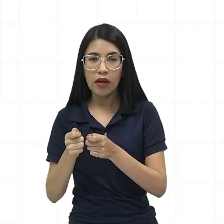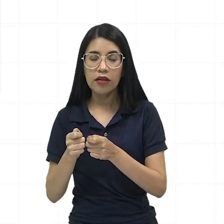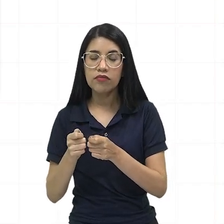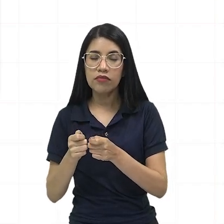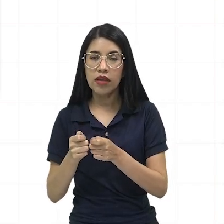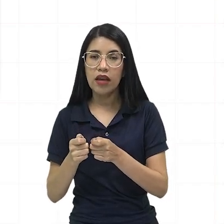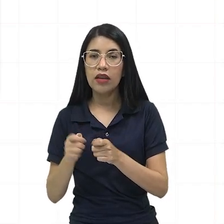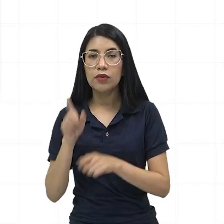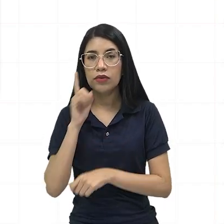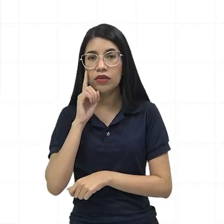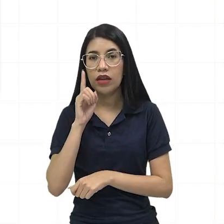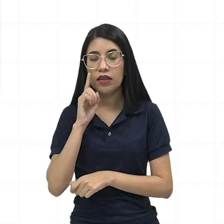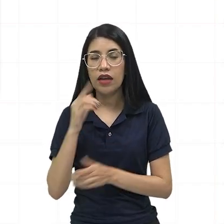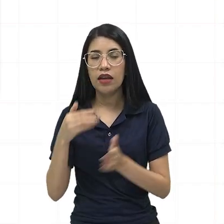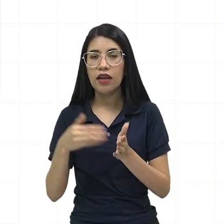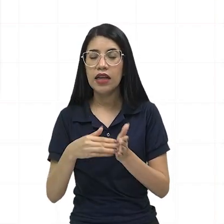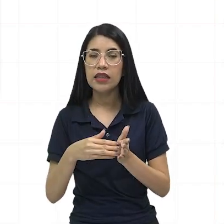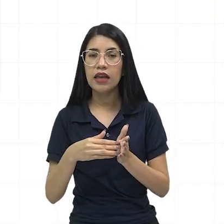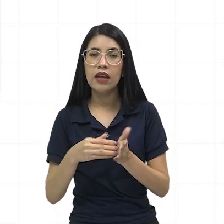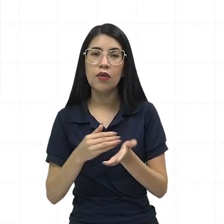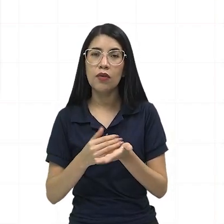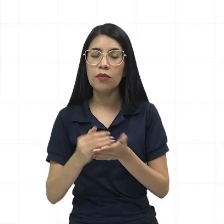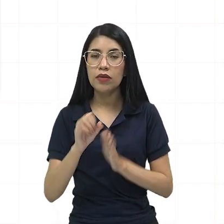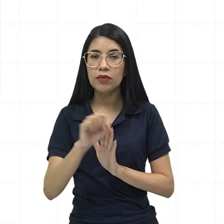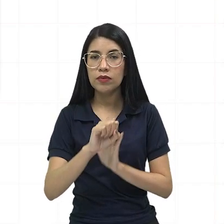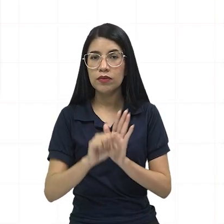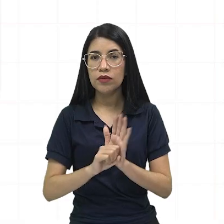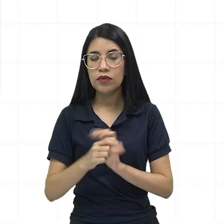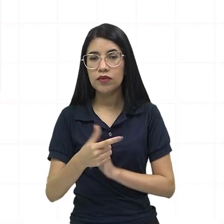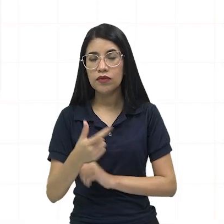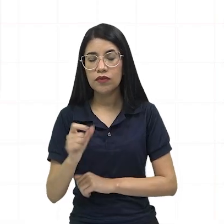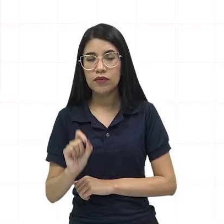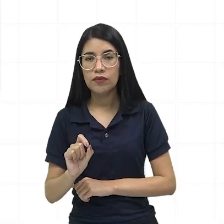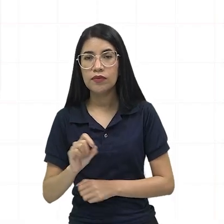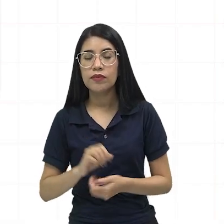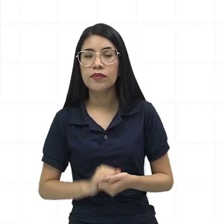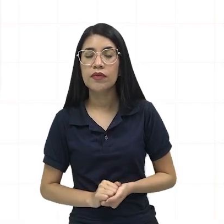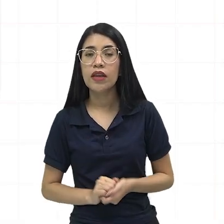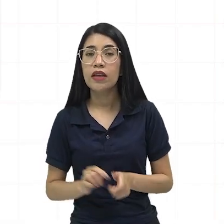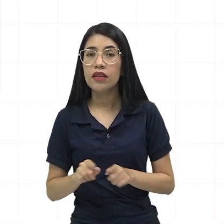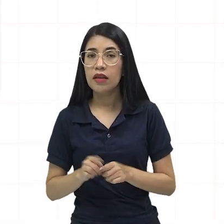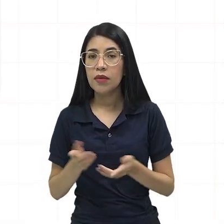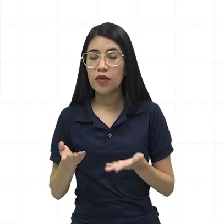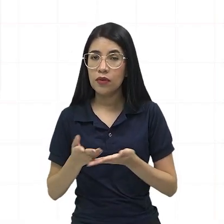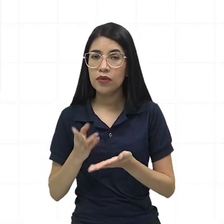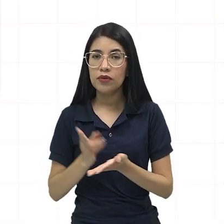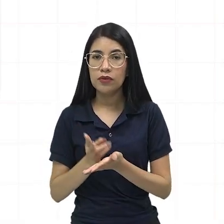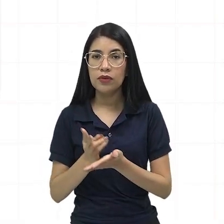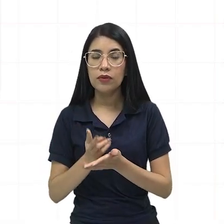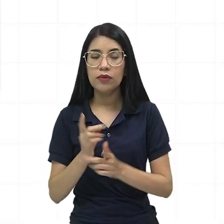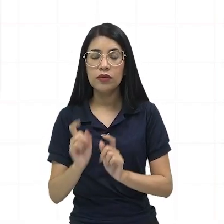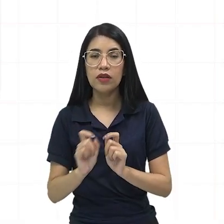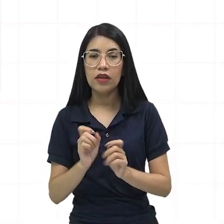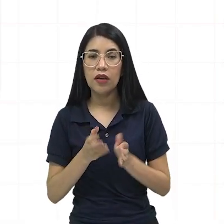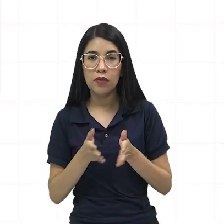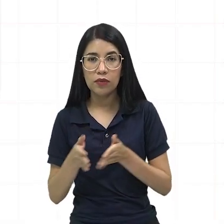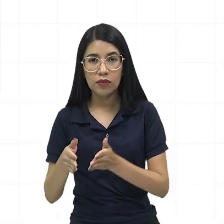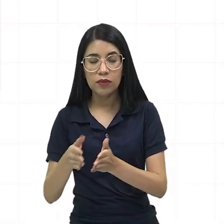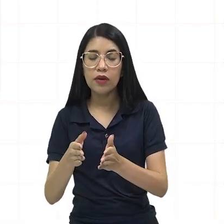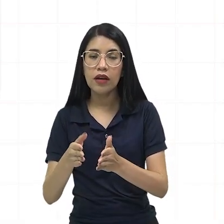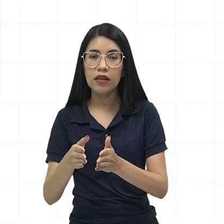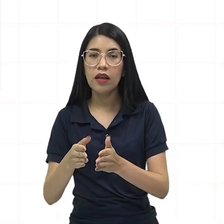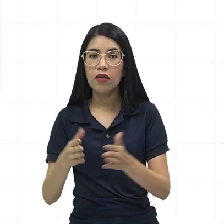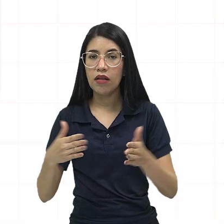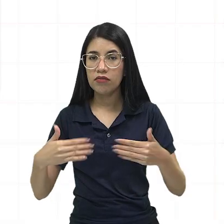até o século XX, tá, gente? Interessante que, ainda no dia de hoje, o Canal do Panamá